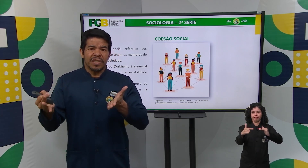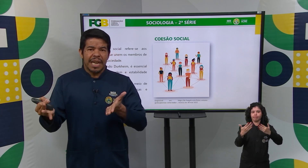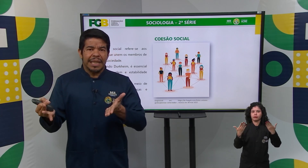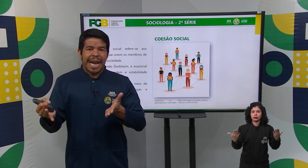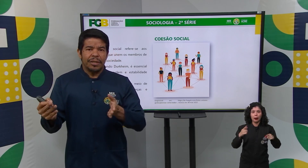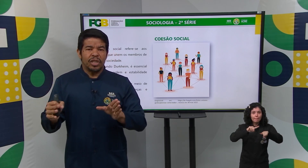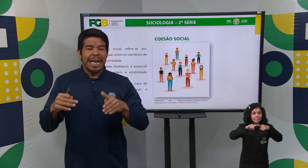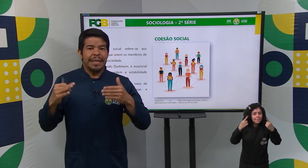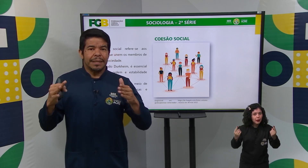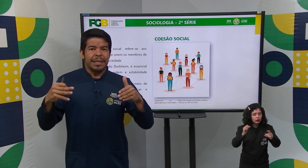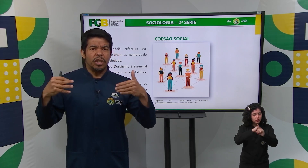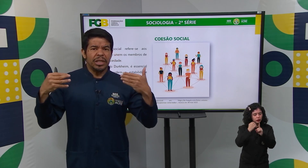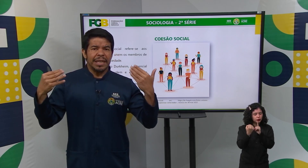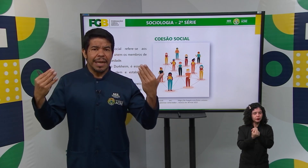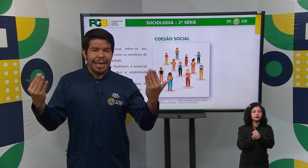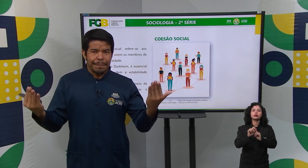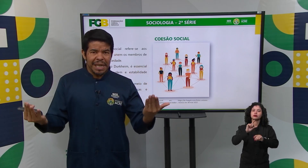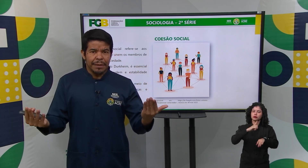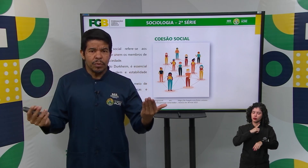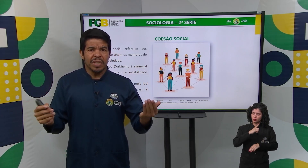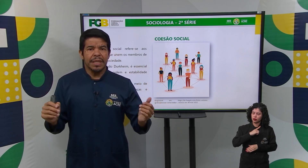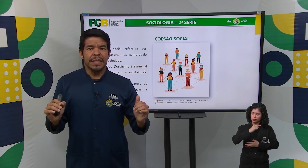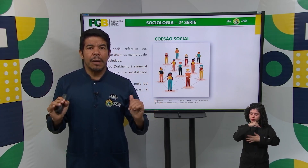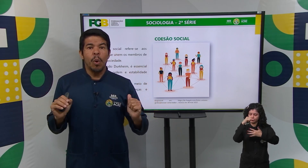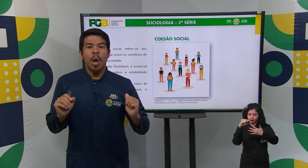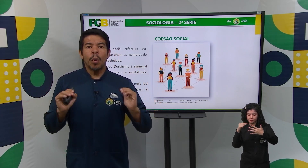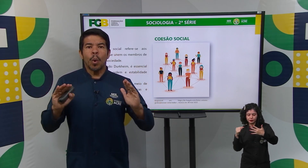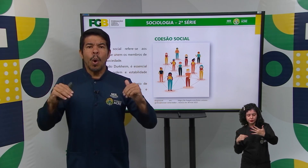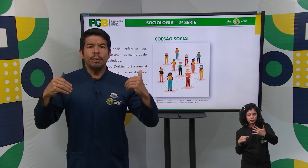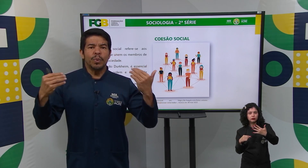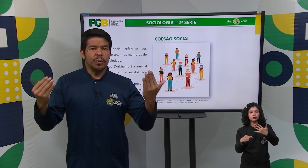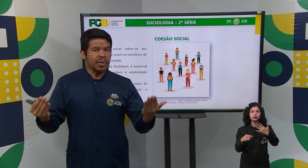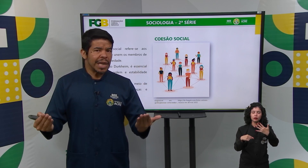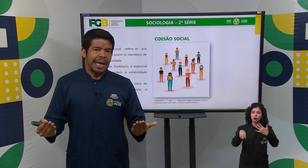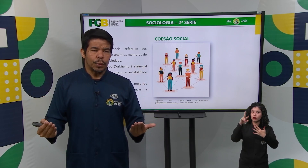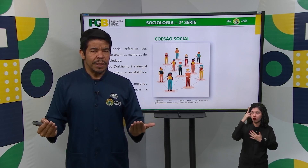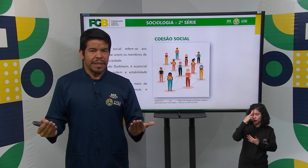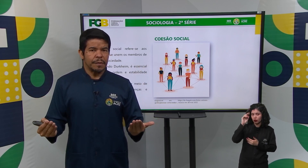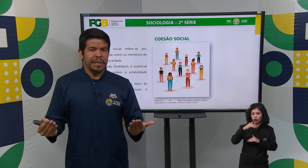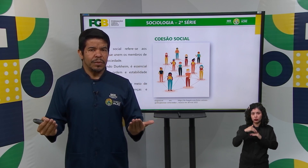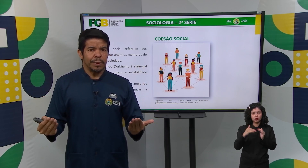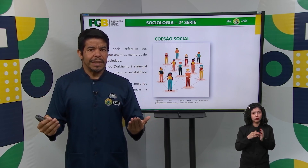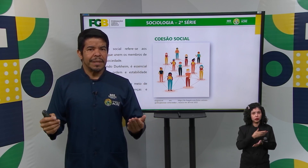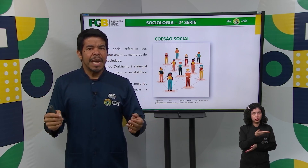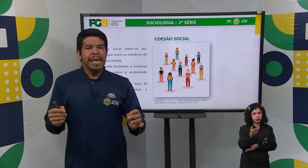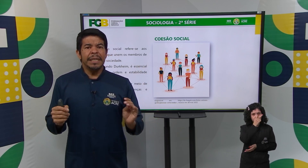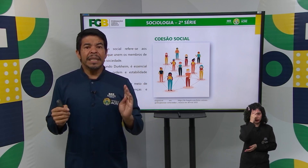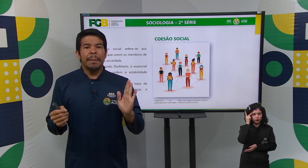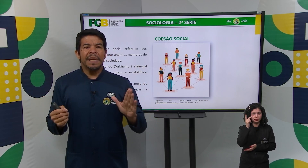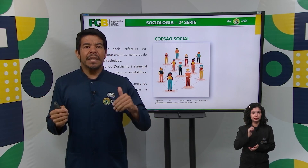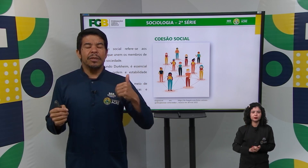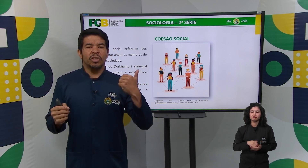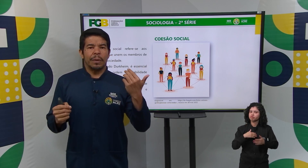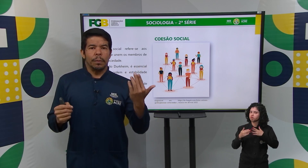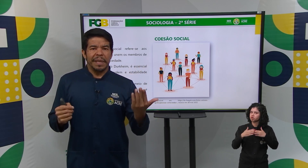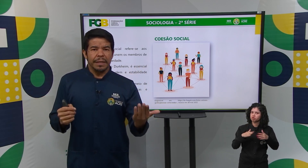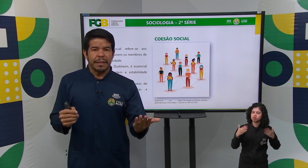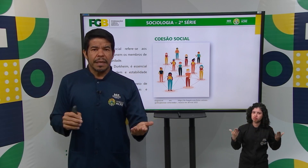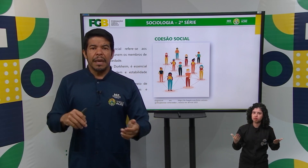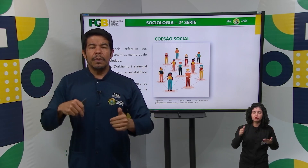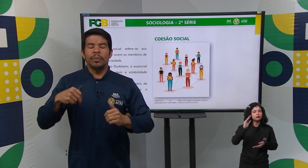na sociedade existem elementos que são comuns a todas as pessoas, independente